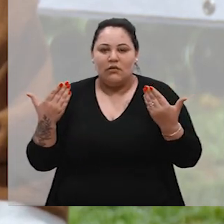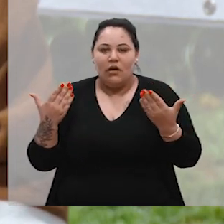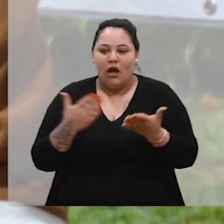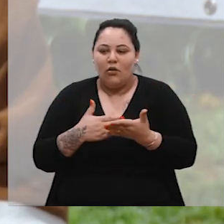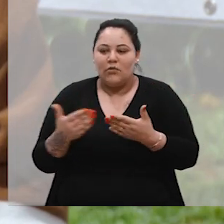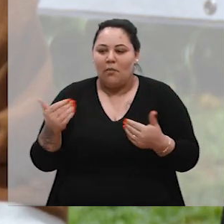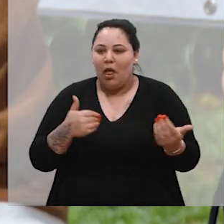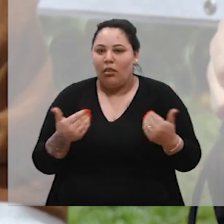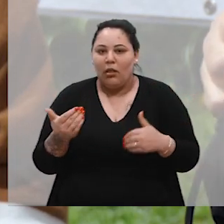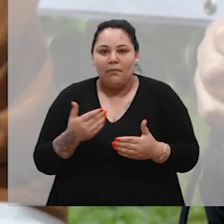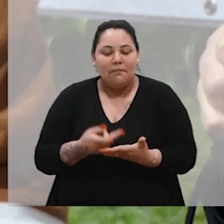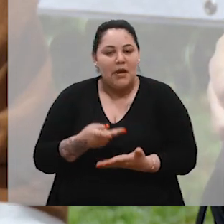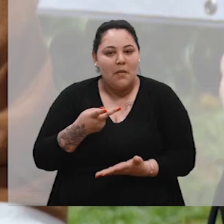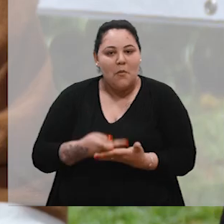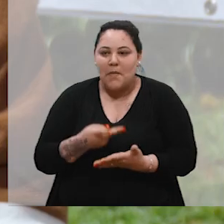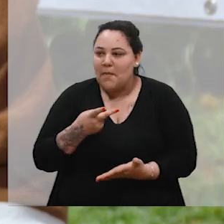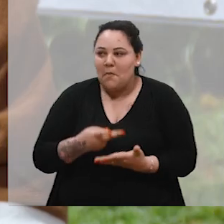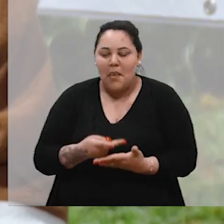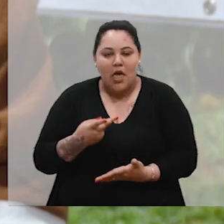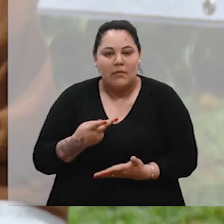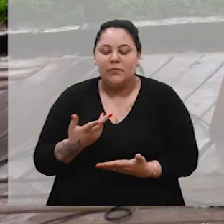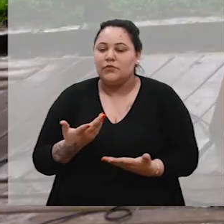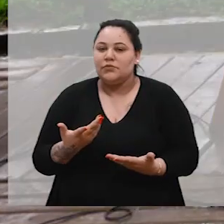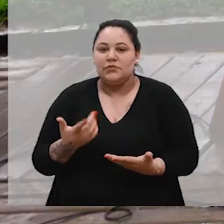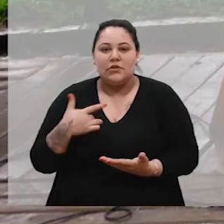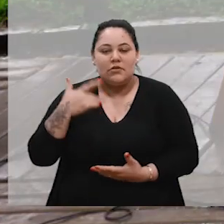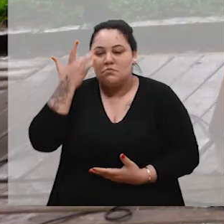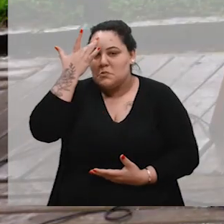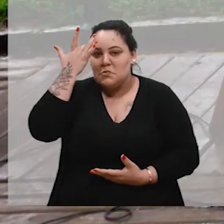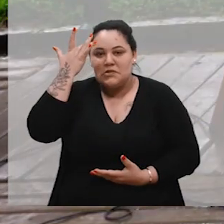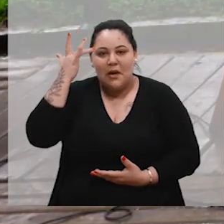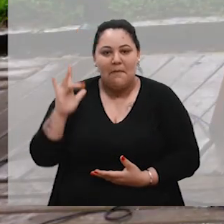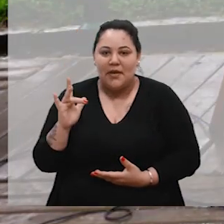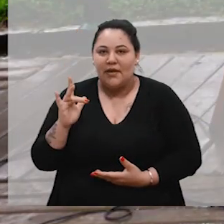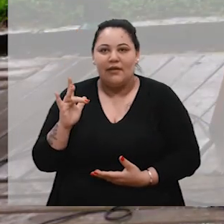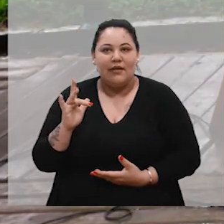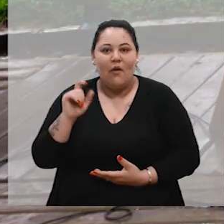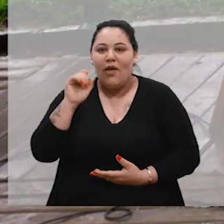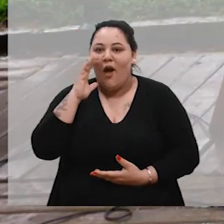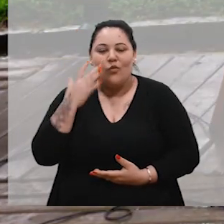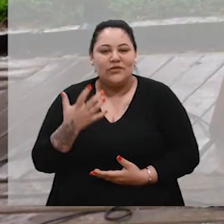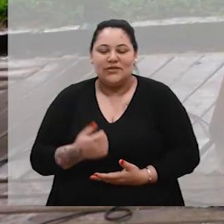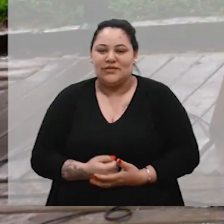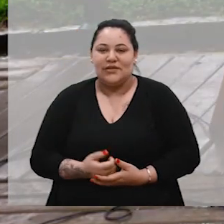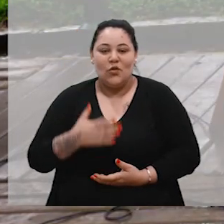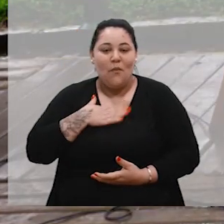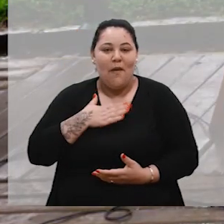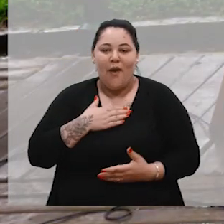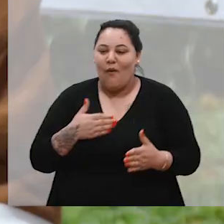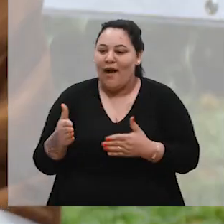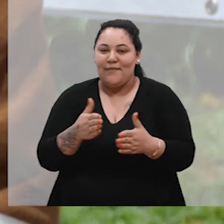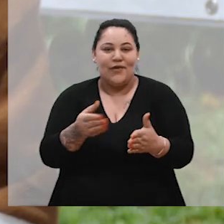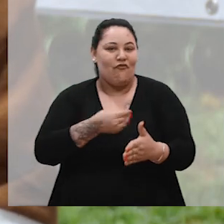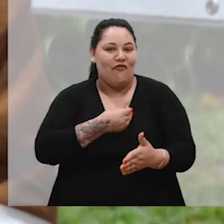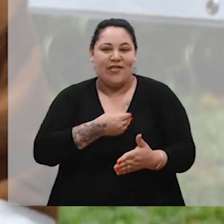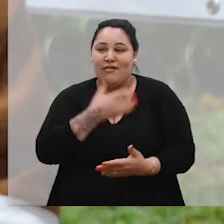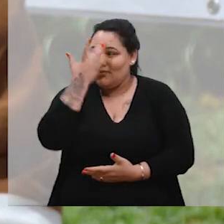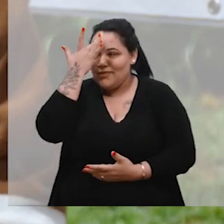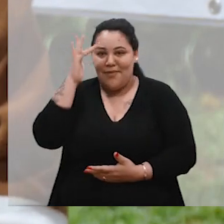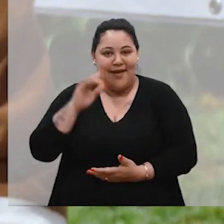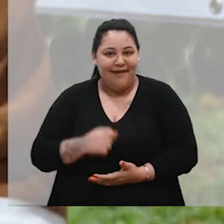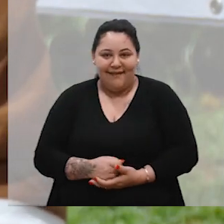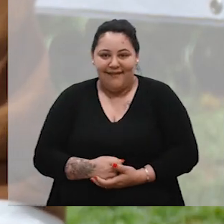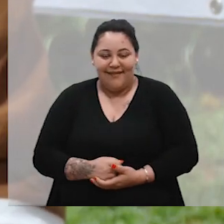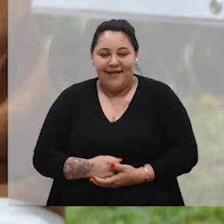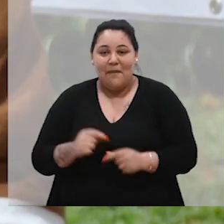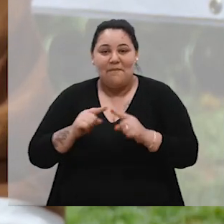surpresa, começaram a vir vários prêmios. E eu não sabia o que estava traçado, né, no meu destino, afinal de